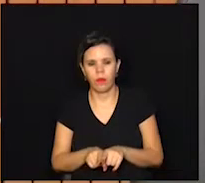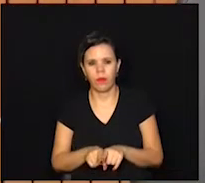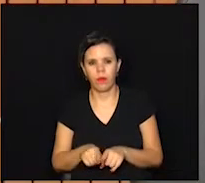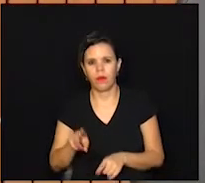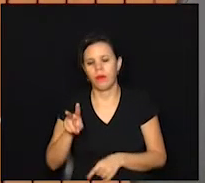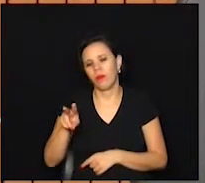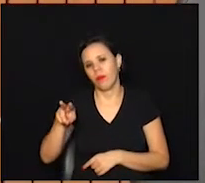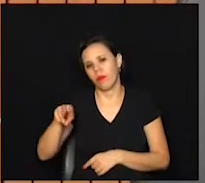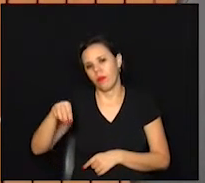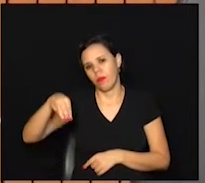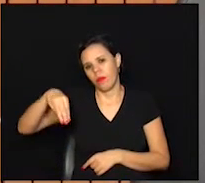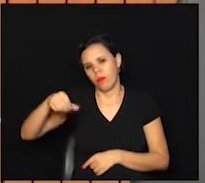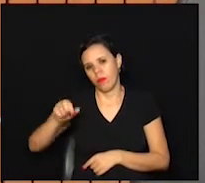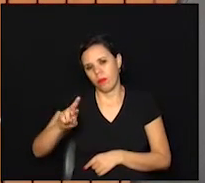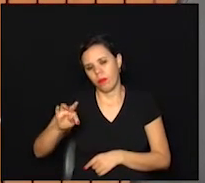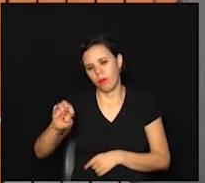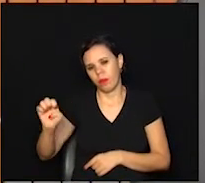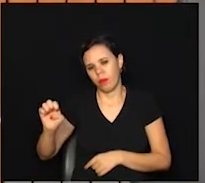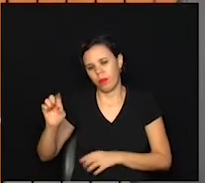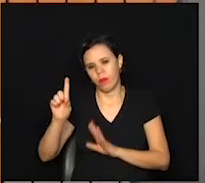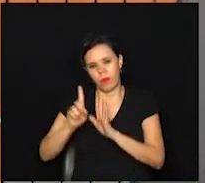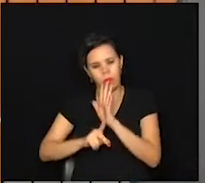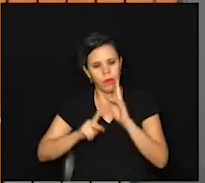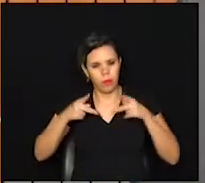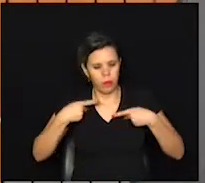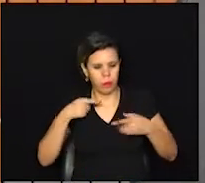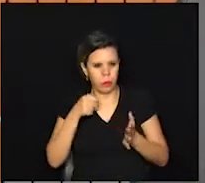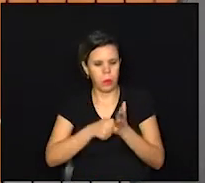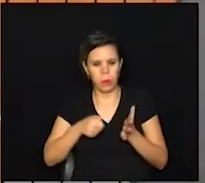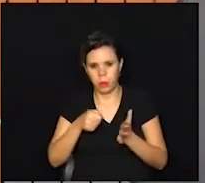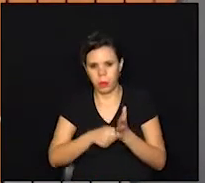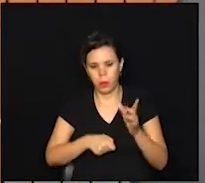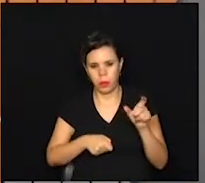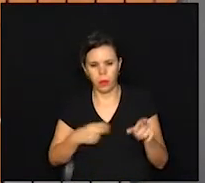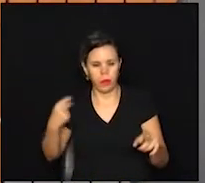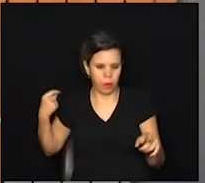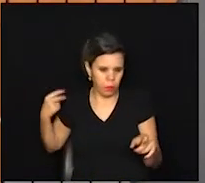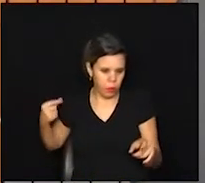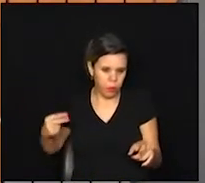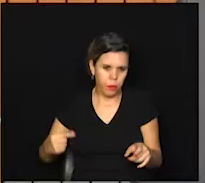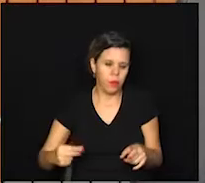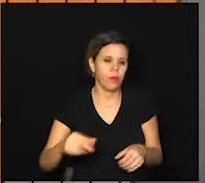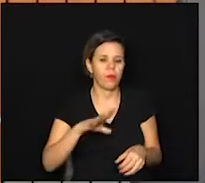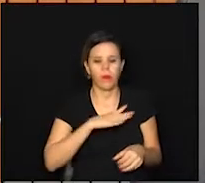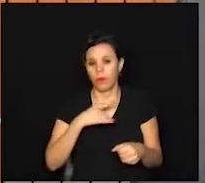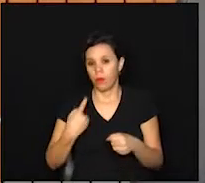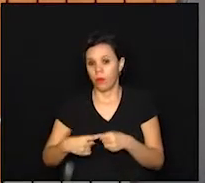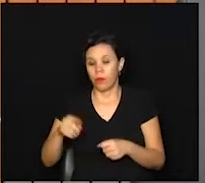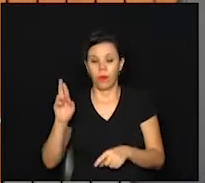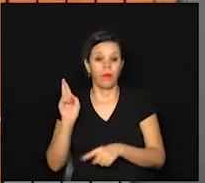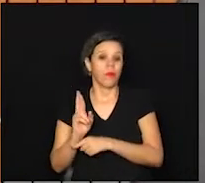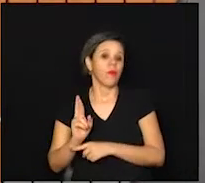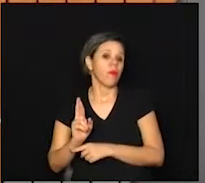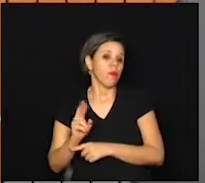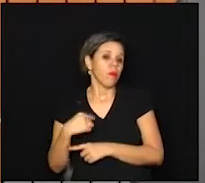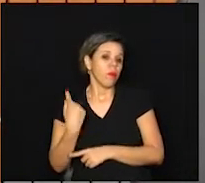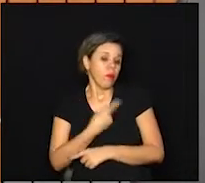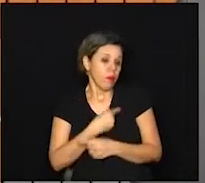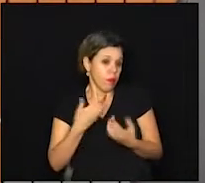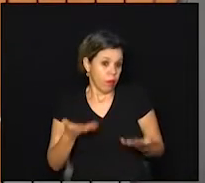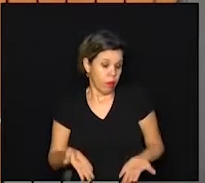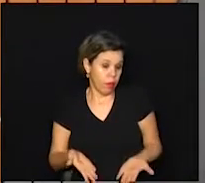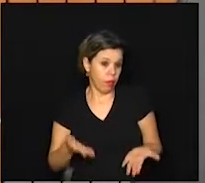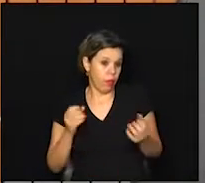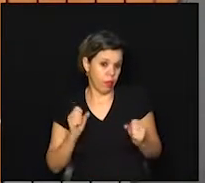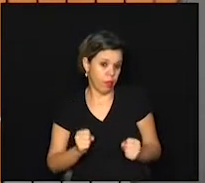um militante com relação aos direitos humanos muito antigo aqui no município de Campinas, é uma referência para a gente. Então, se a gente